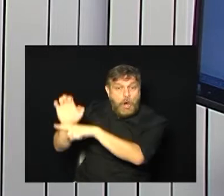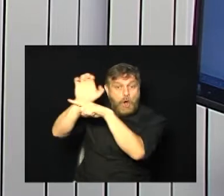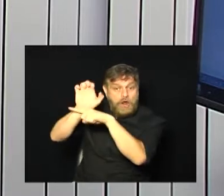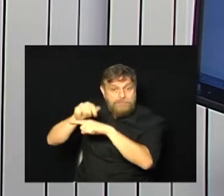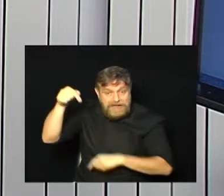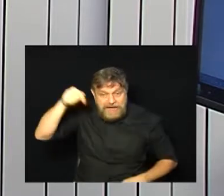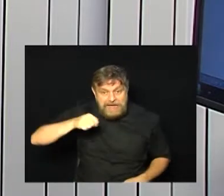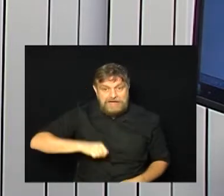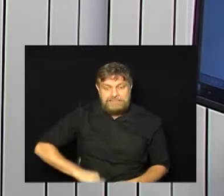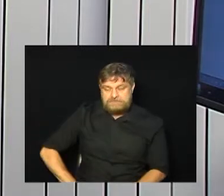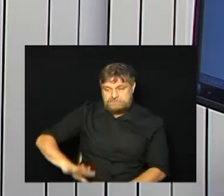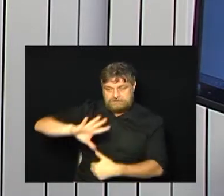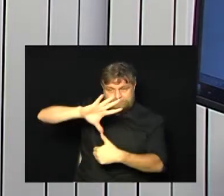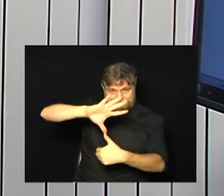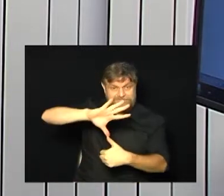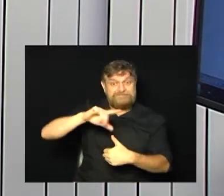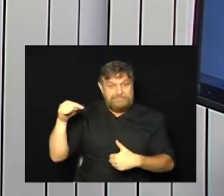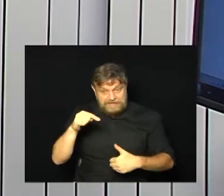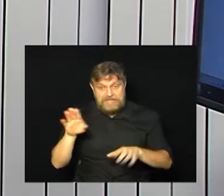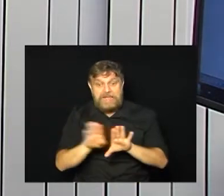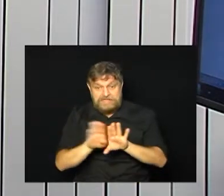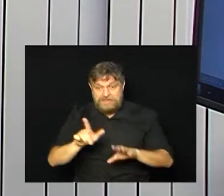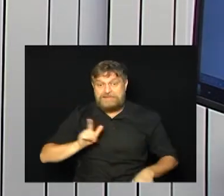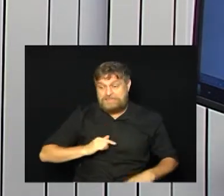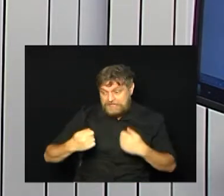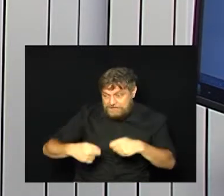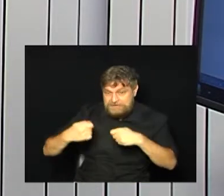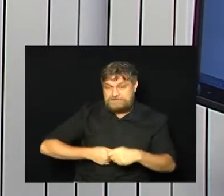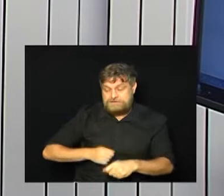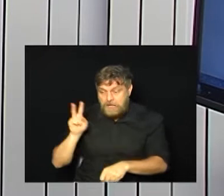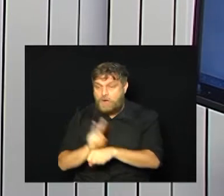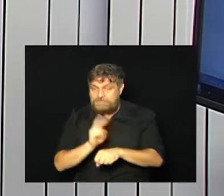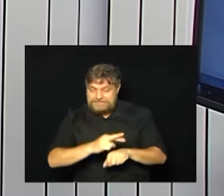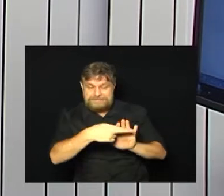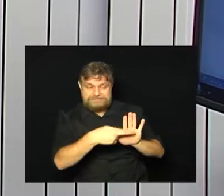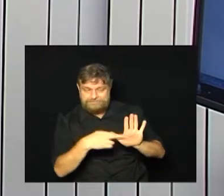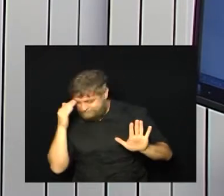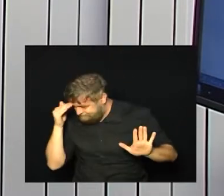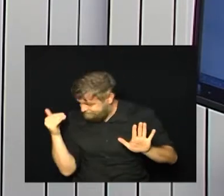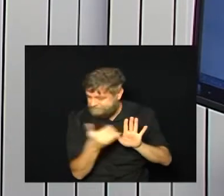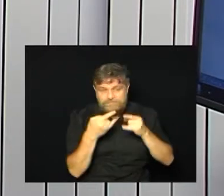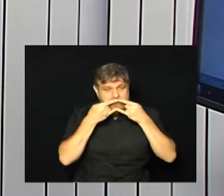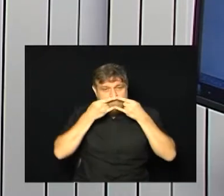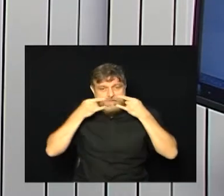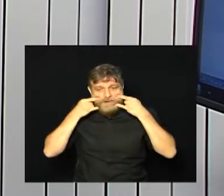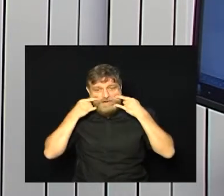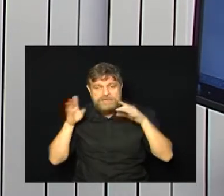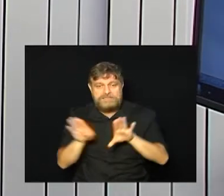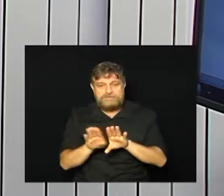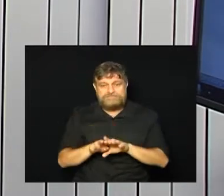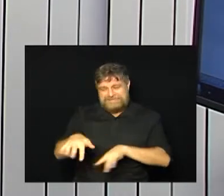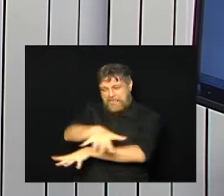aqui na América, nos Estados Unidos. Então, é necessário continuar com os cuidados de utilização de máscara,